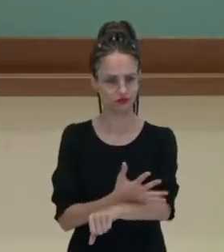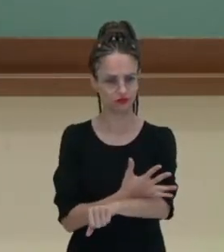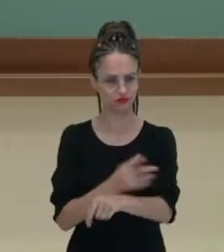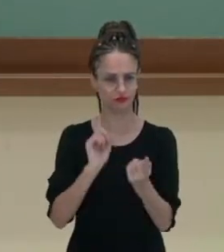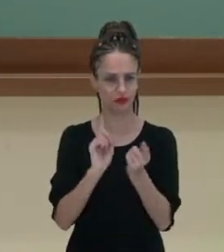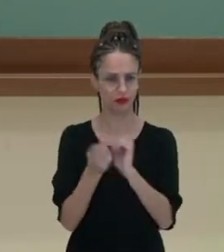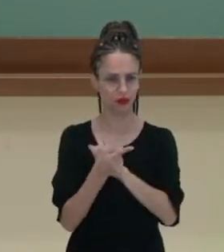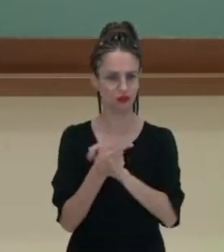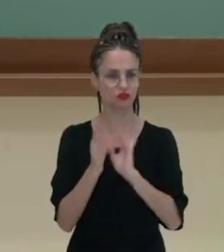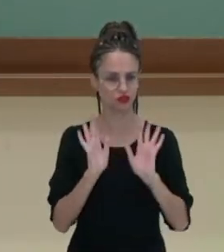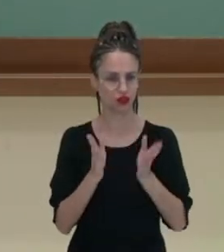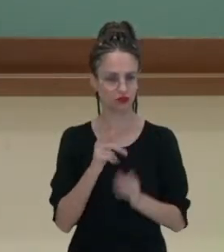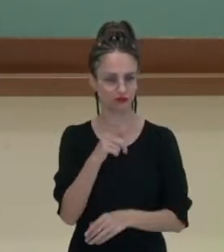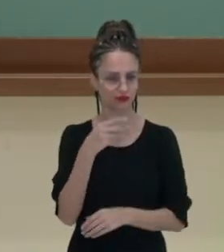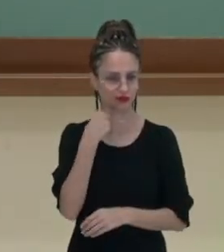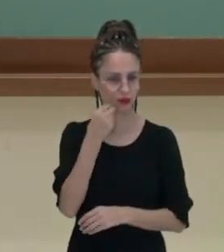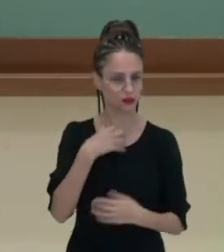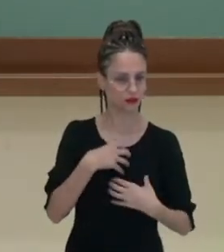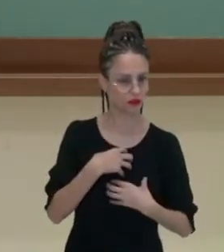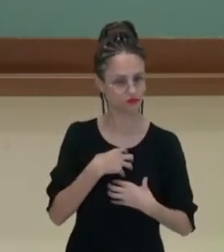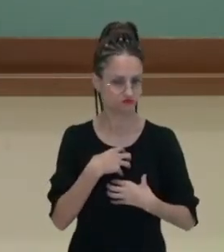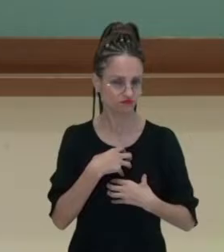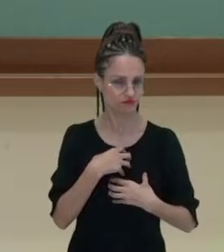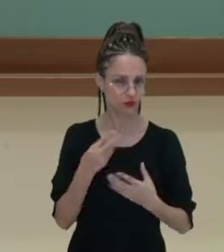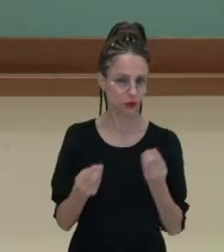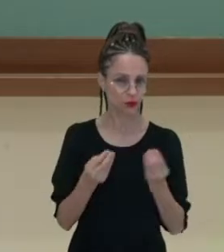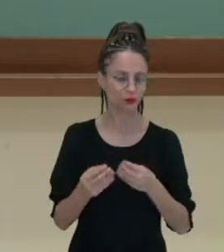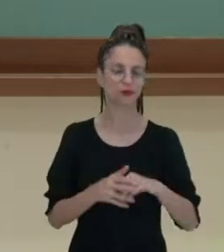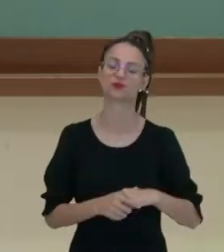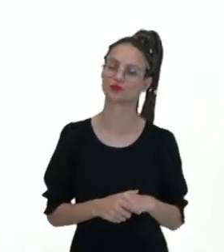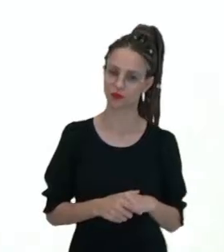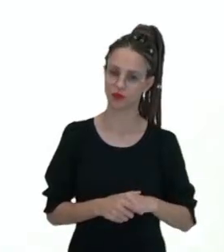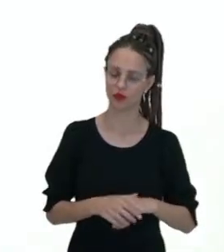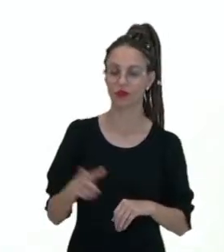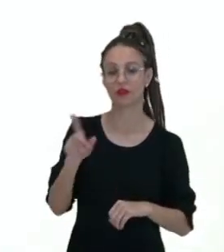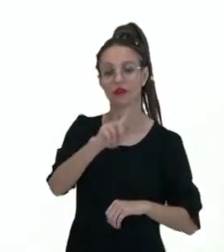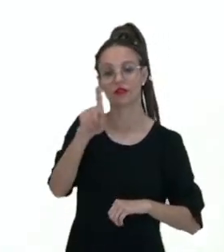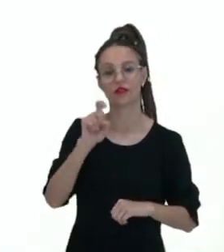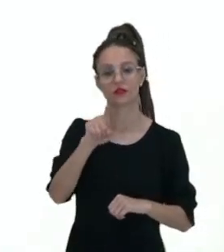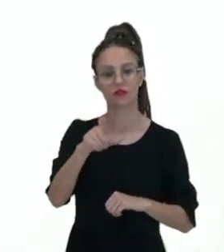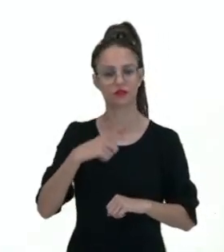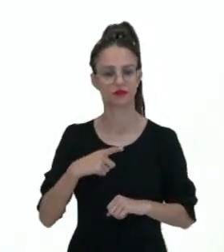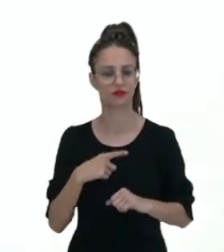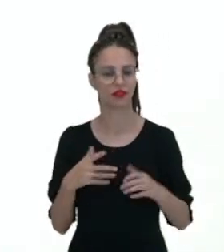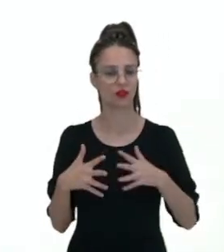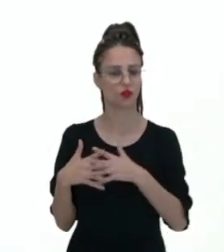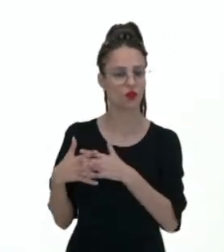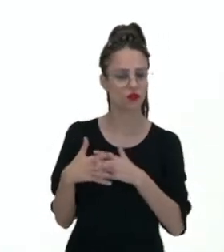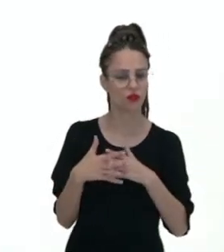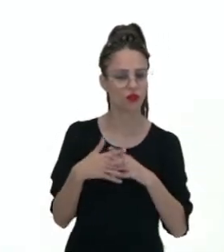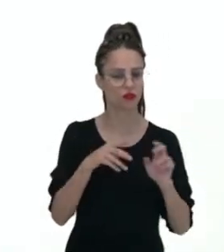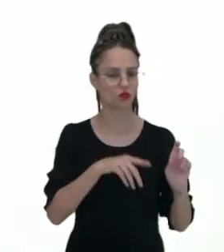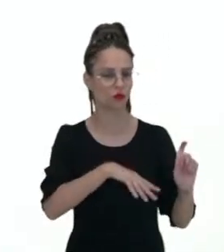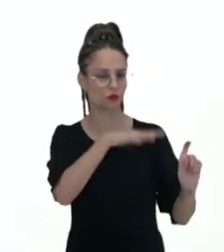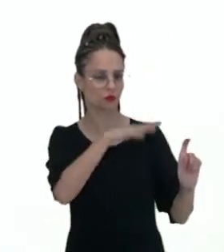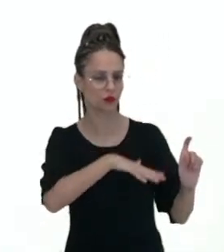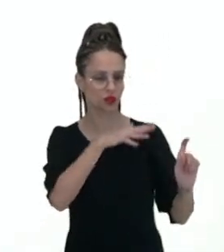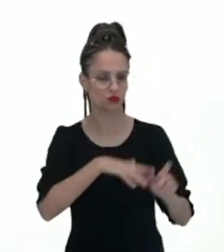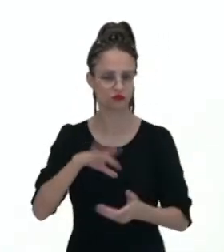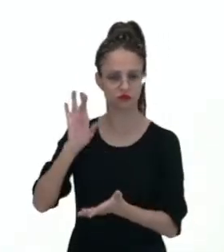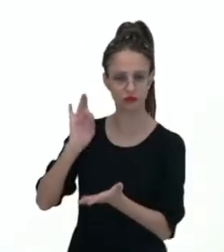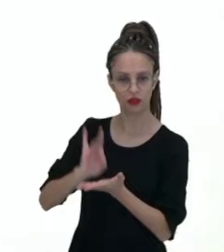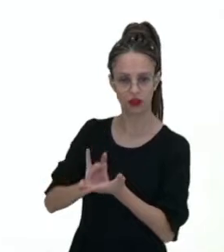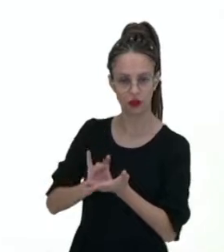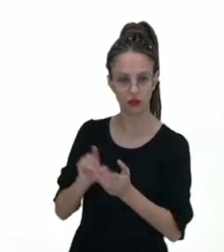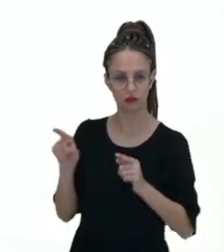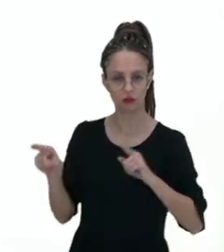teve essa sensação algum dia? Será que há conflito entre o que é místico e o que é real? Já